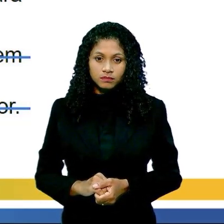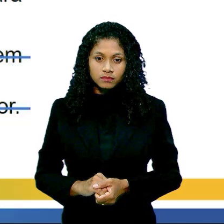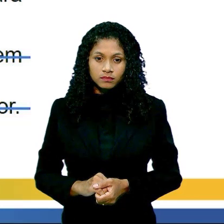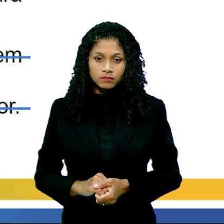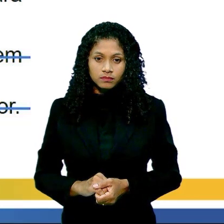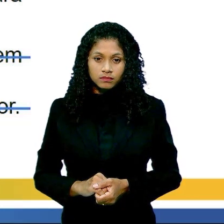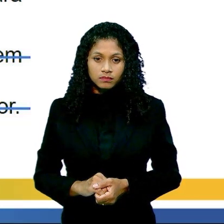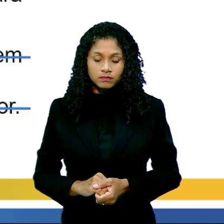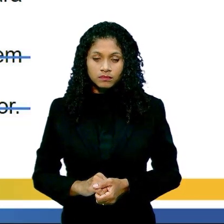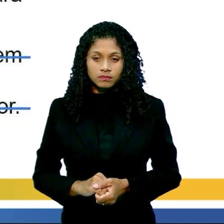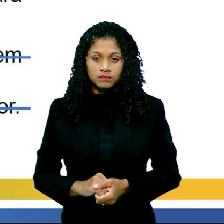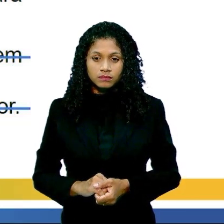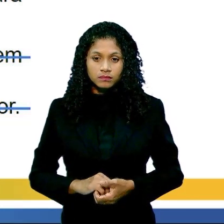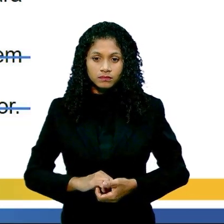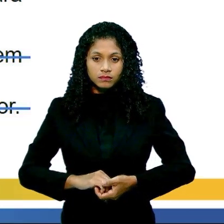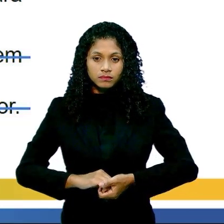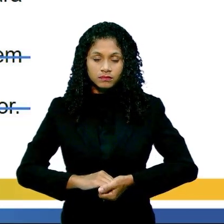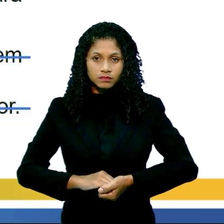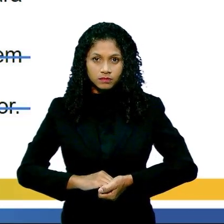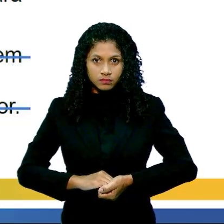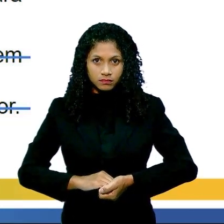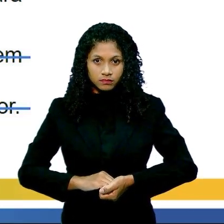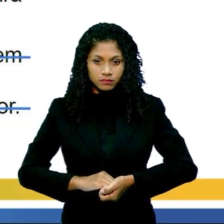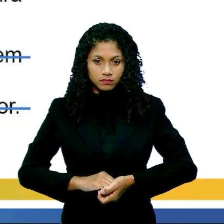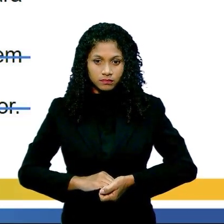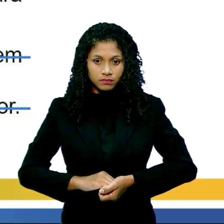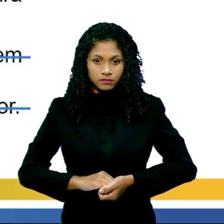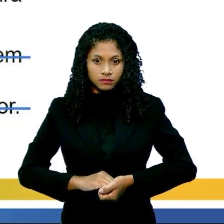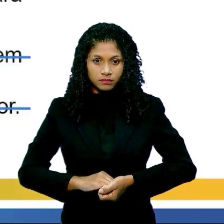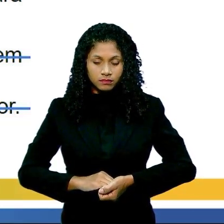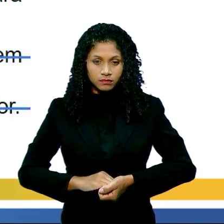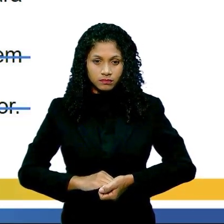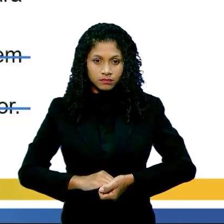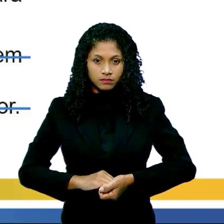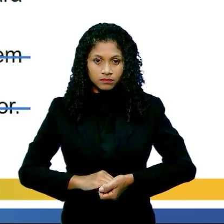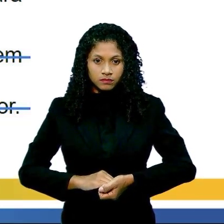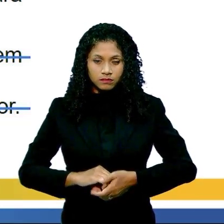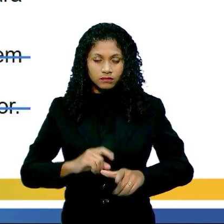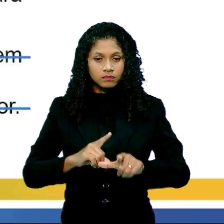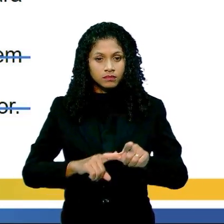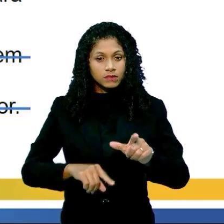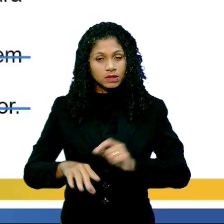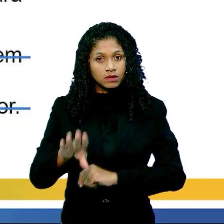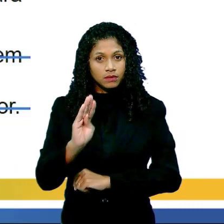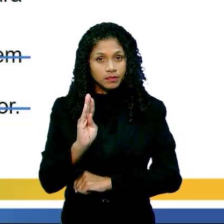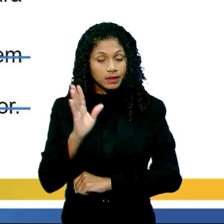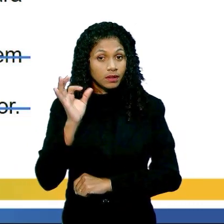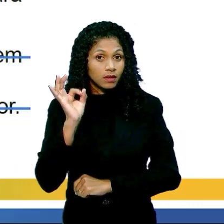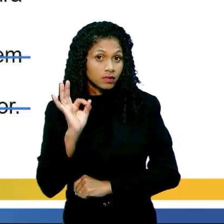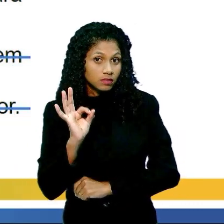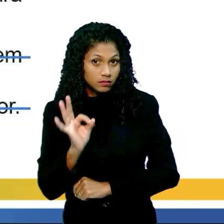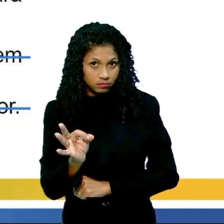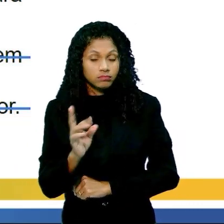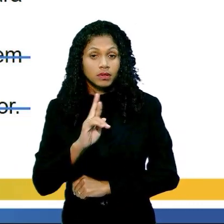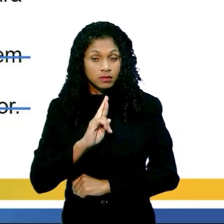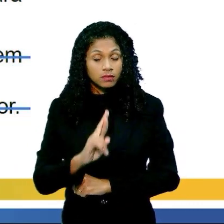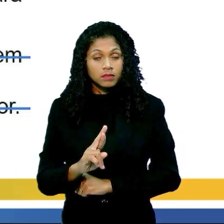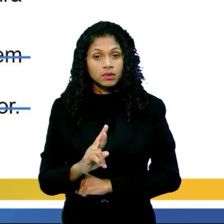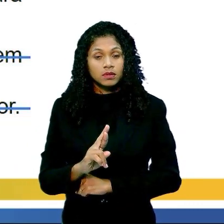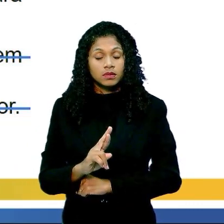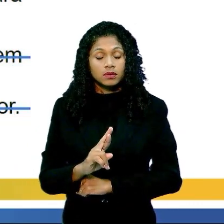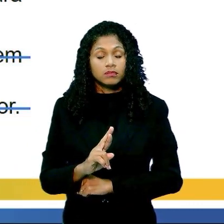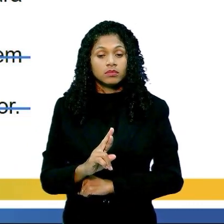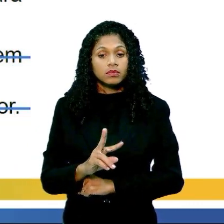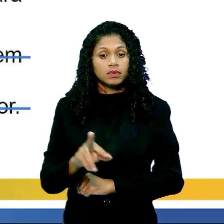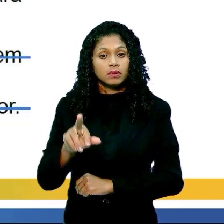produzem essa morfina, então a letra E está descartada, ok? Na letra B, então, seria a nossa resposta: os ratos